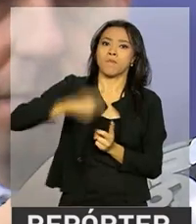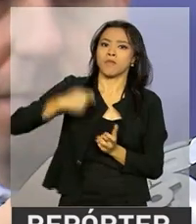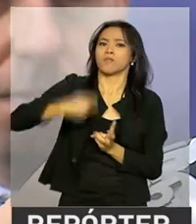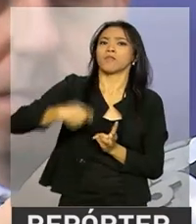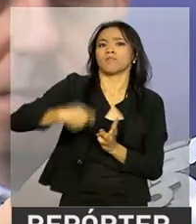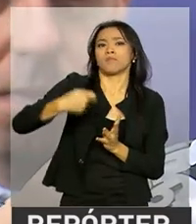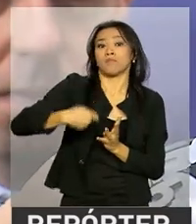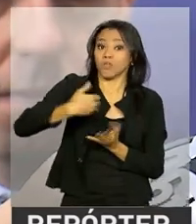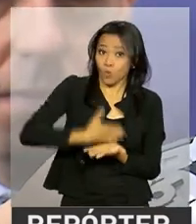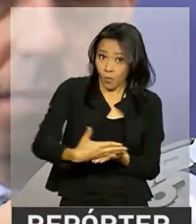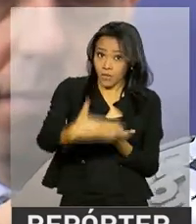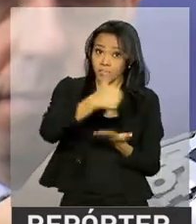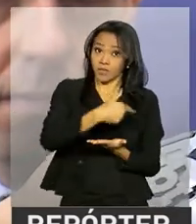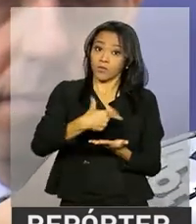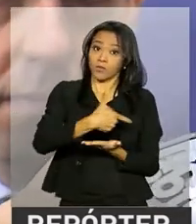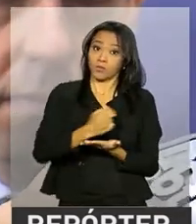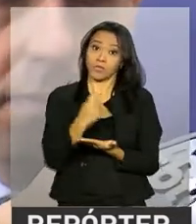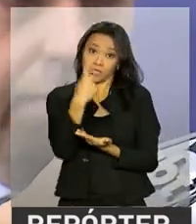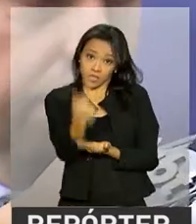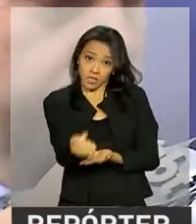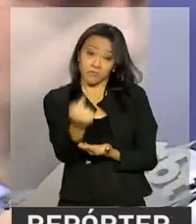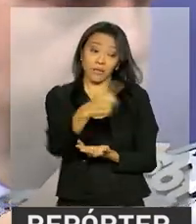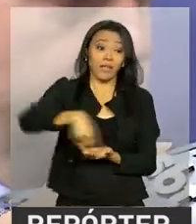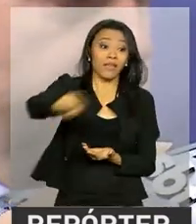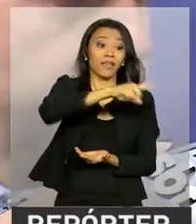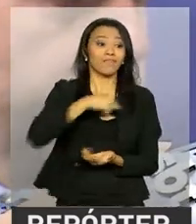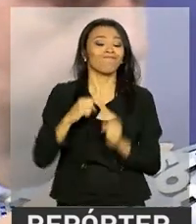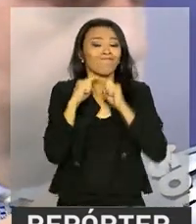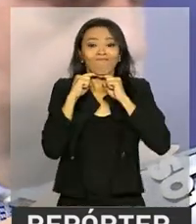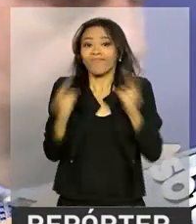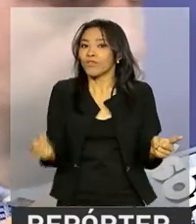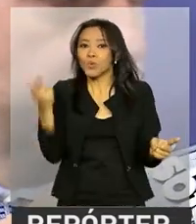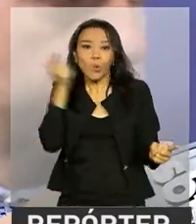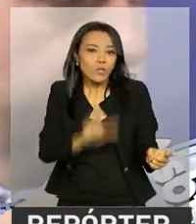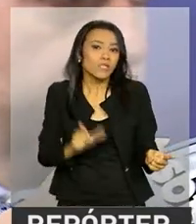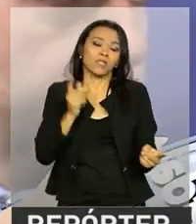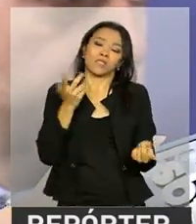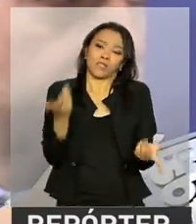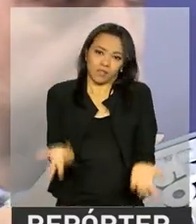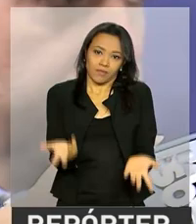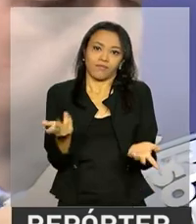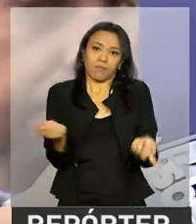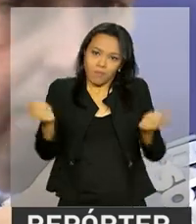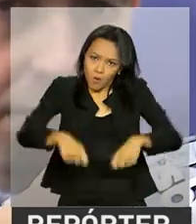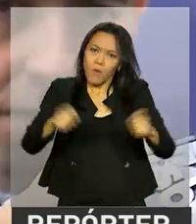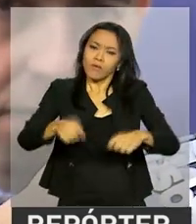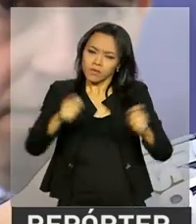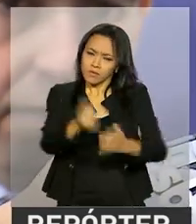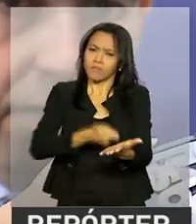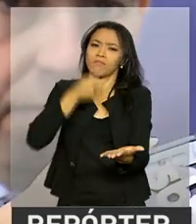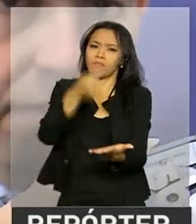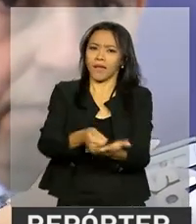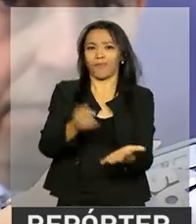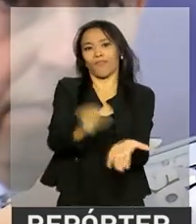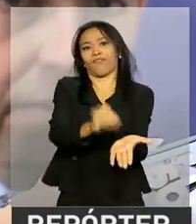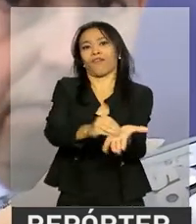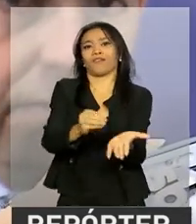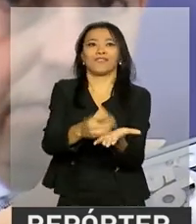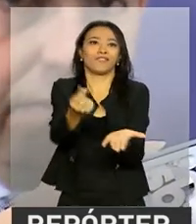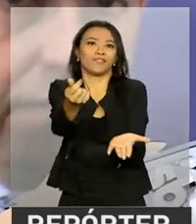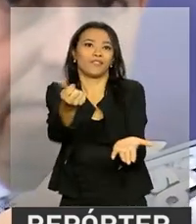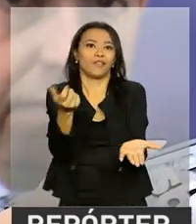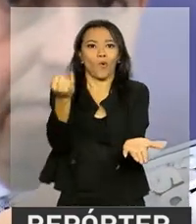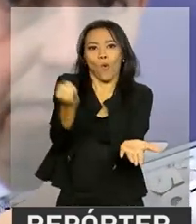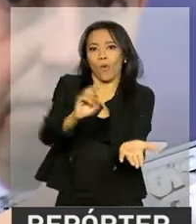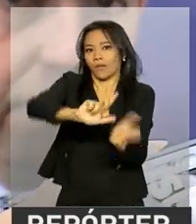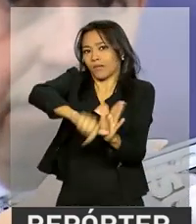de 2017 para que ninguém possa deixar de cumprir o piso dos professores por conta de falta de repasse ou